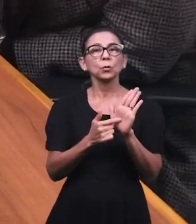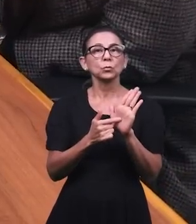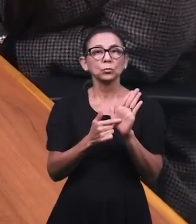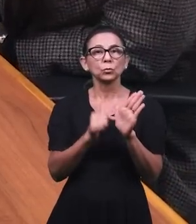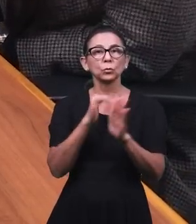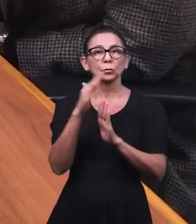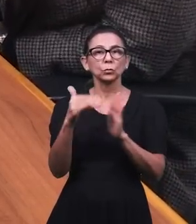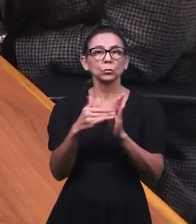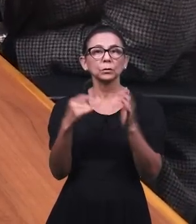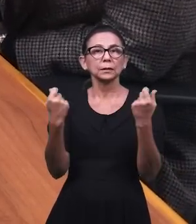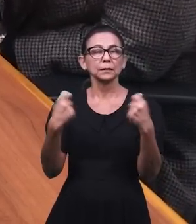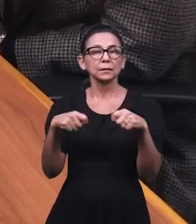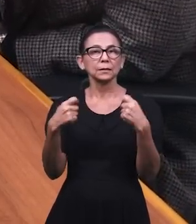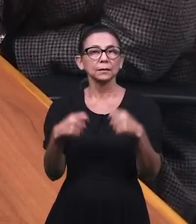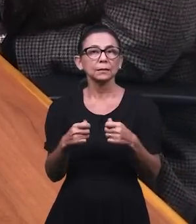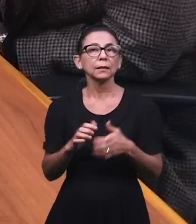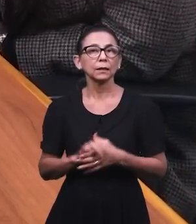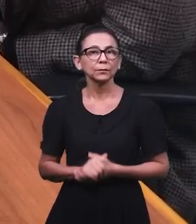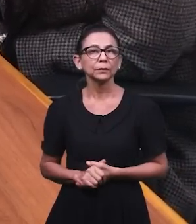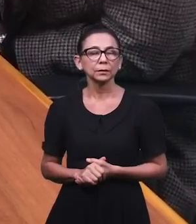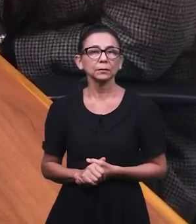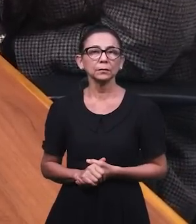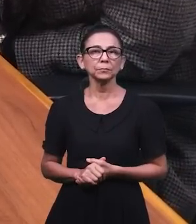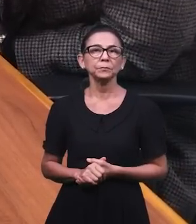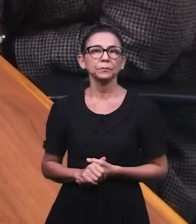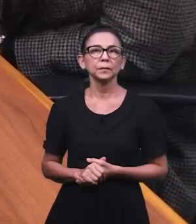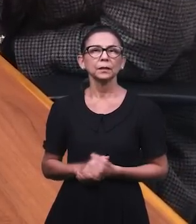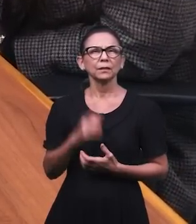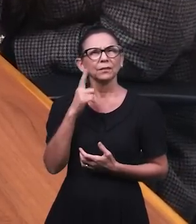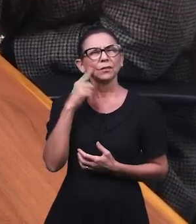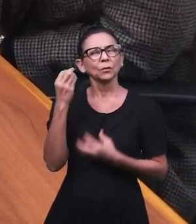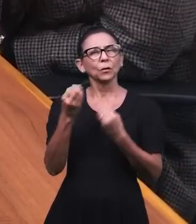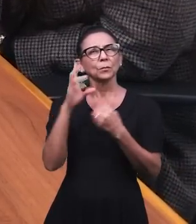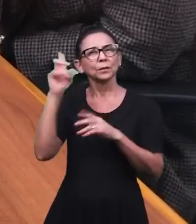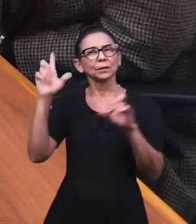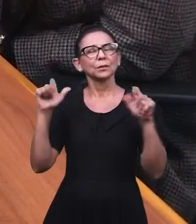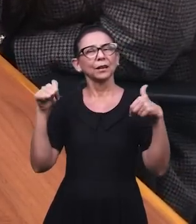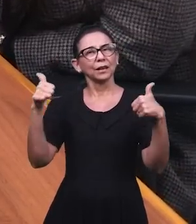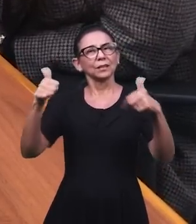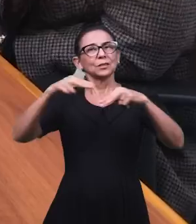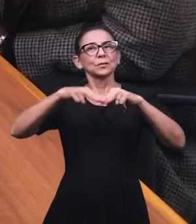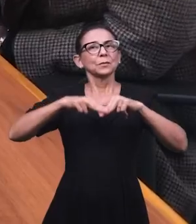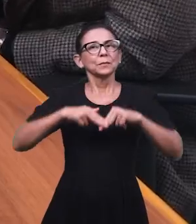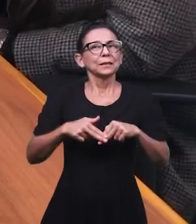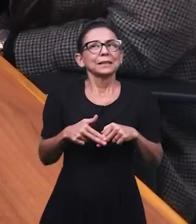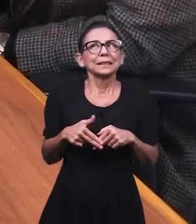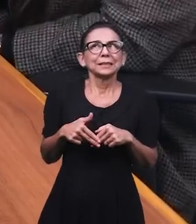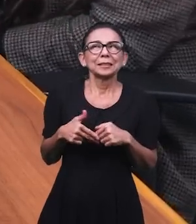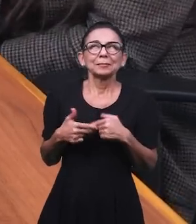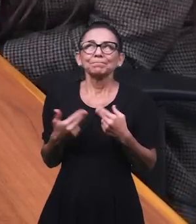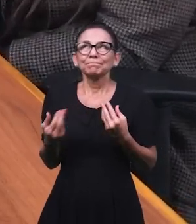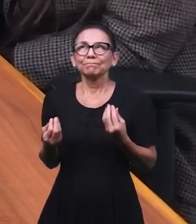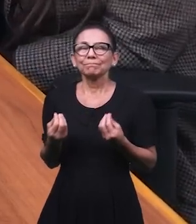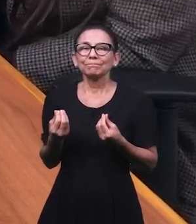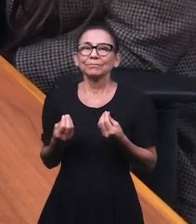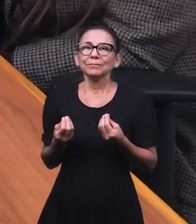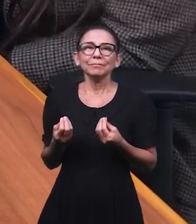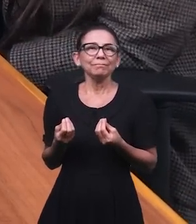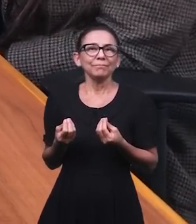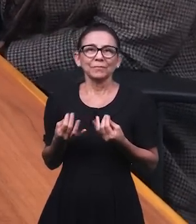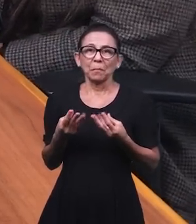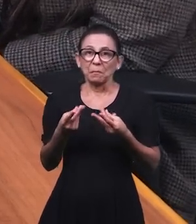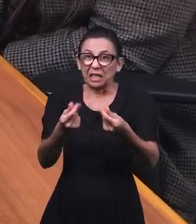a direção daquilo que você estava precisando. E assim, como que Deus age nas nossas vidas de uma forma...